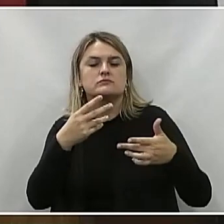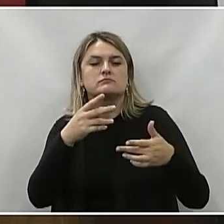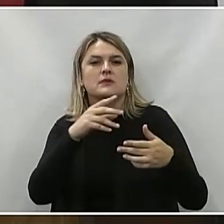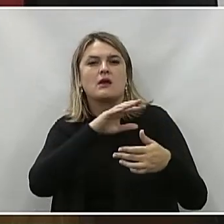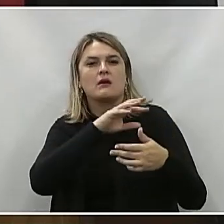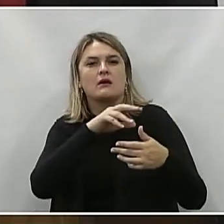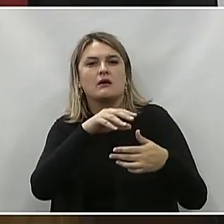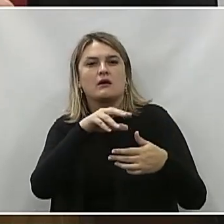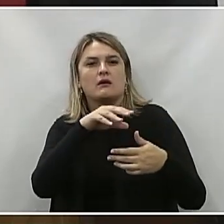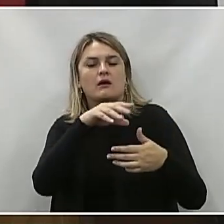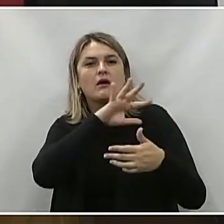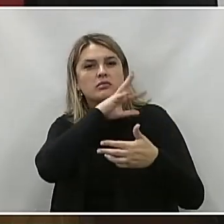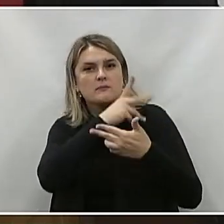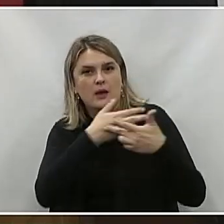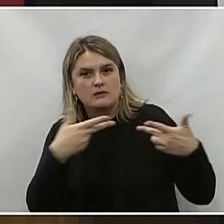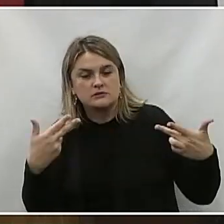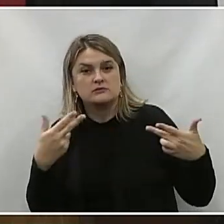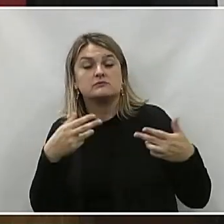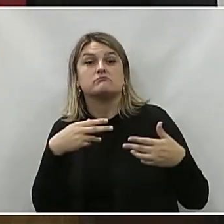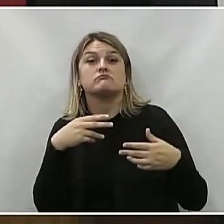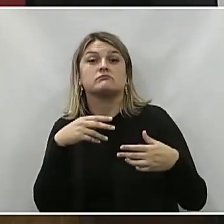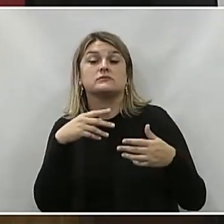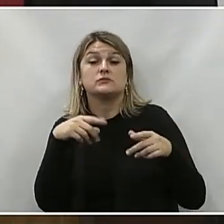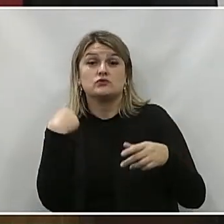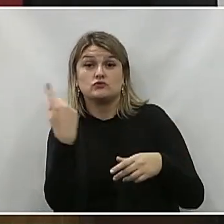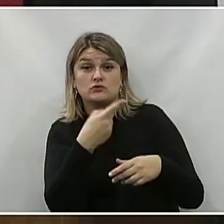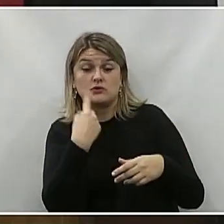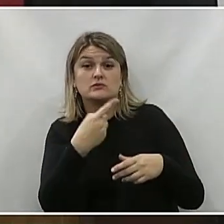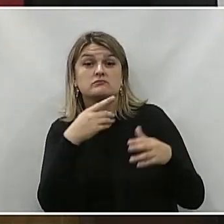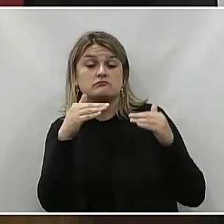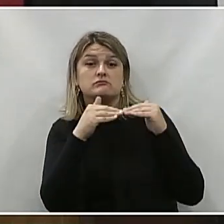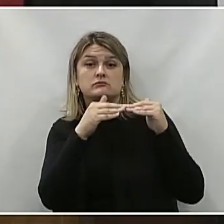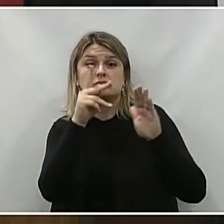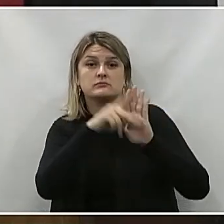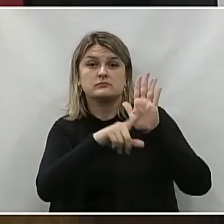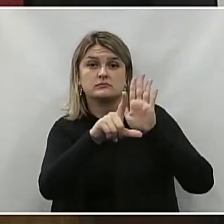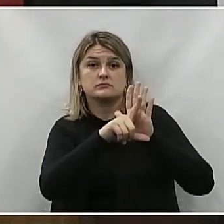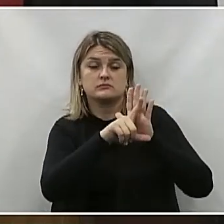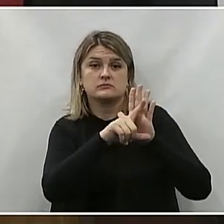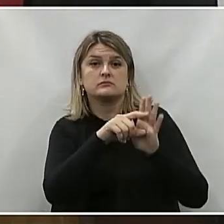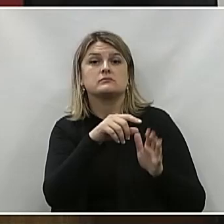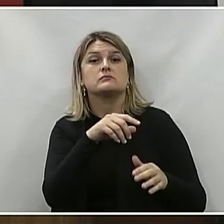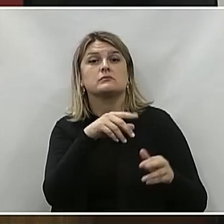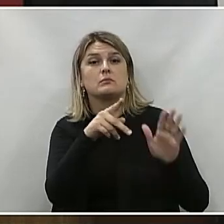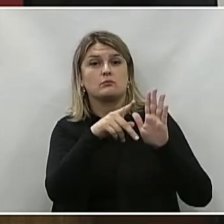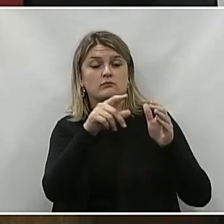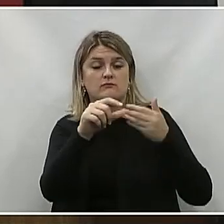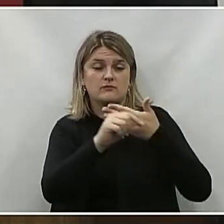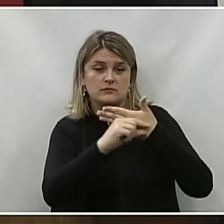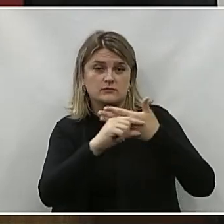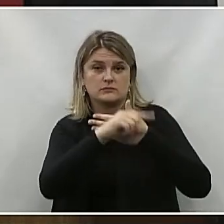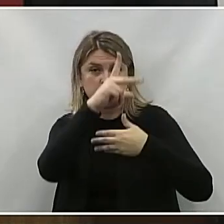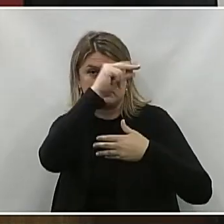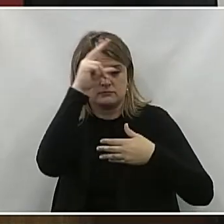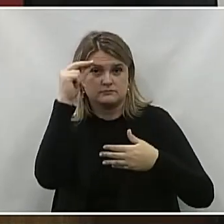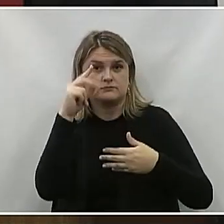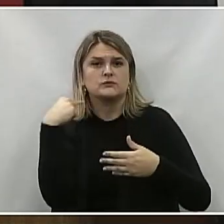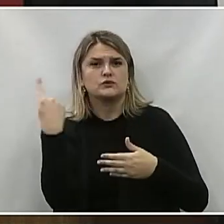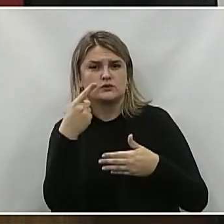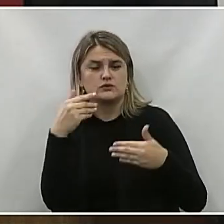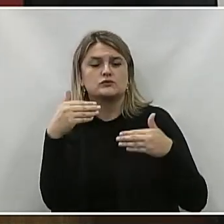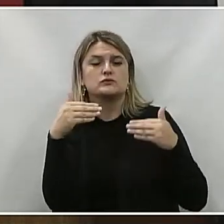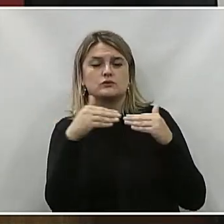Fundamentação Somos de parecer Favorável Ao projeto Número 10 De 2023 Do poder executivo E seguimos O parecer